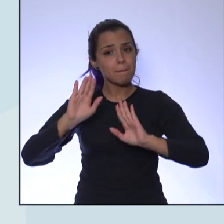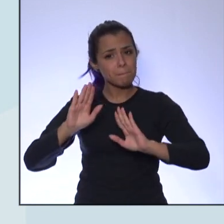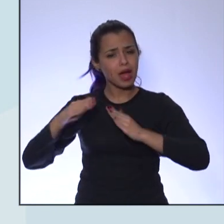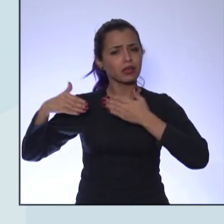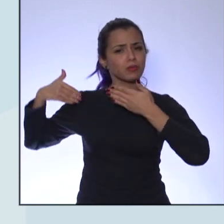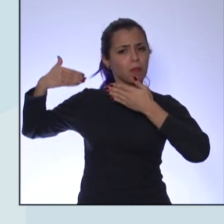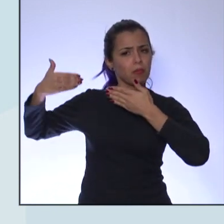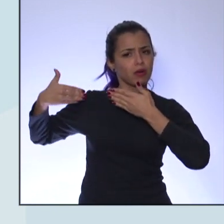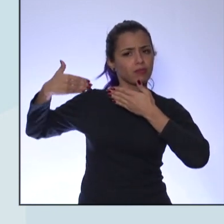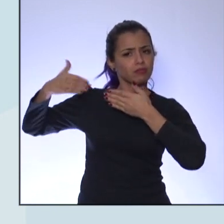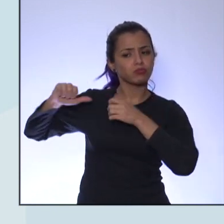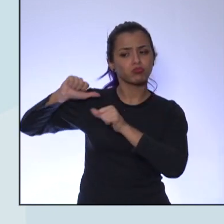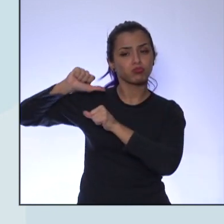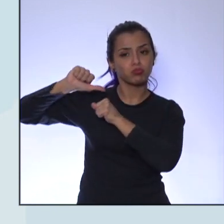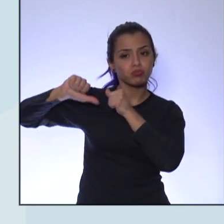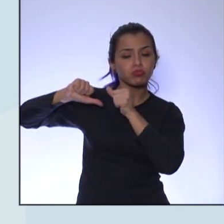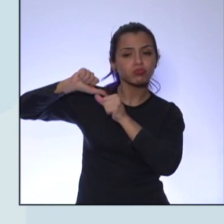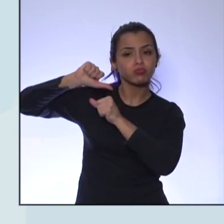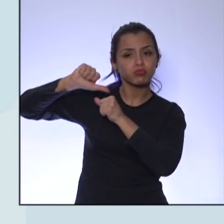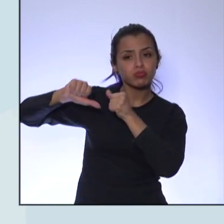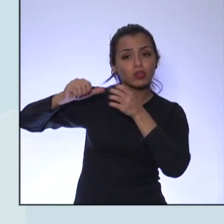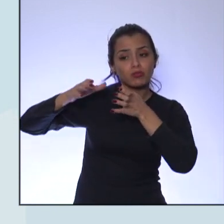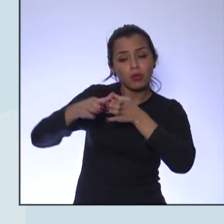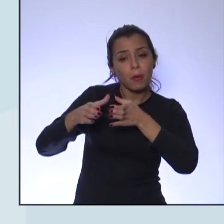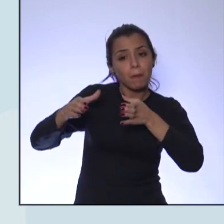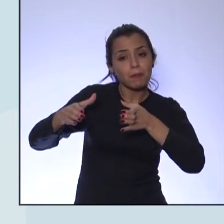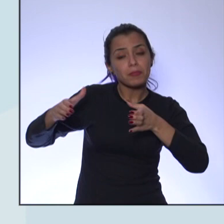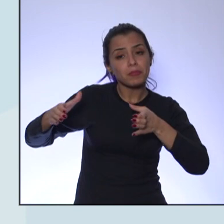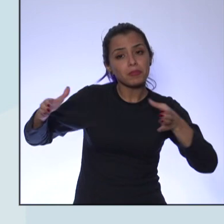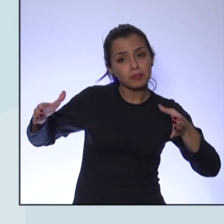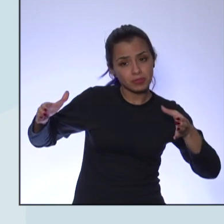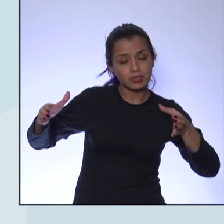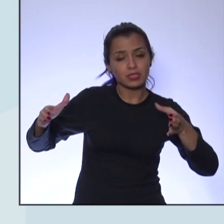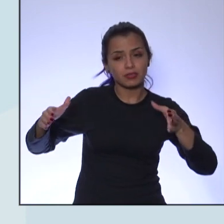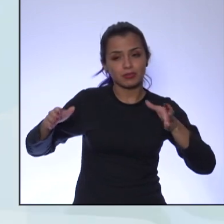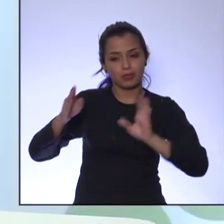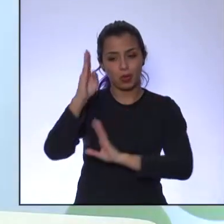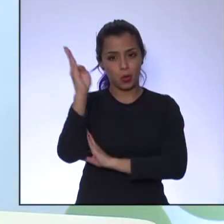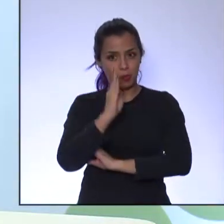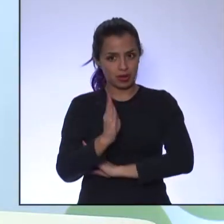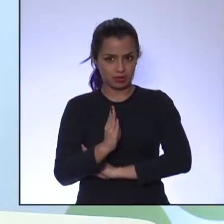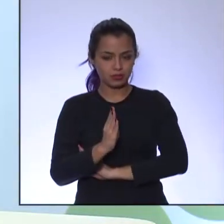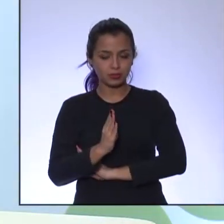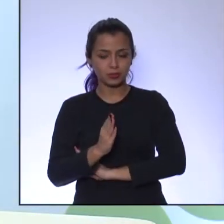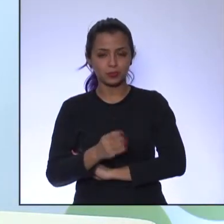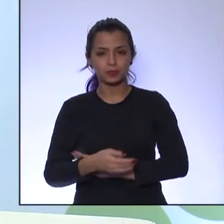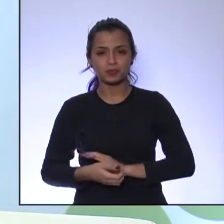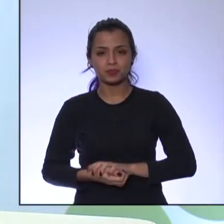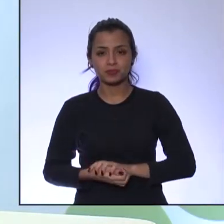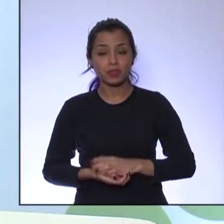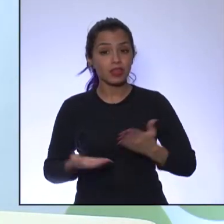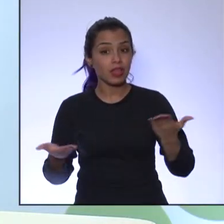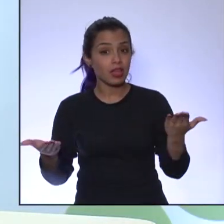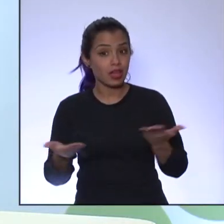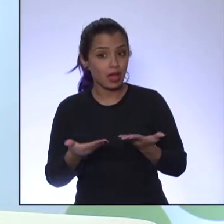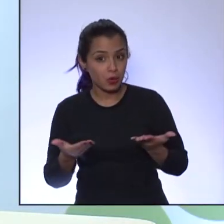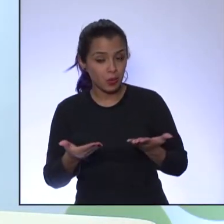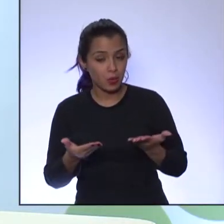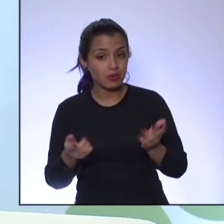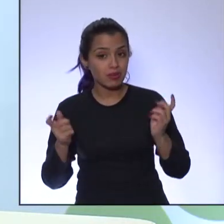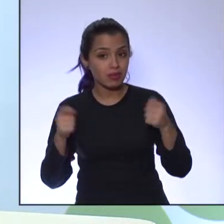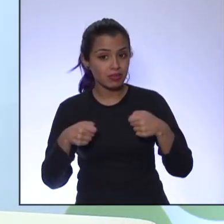dos anos, né, com a expansão territorial e geoeconômica brasileira. Agora nós vamos conseguir